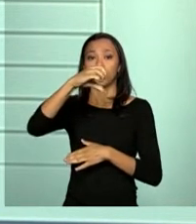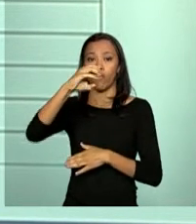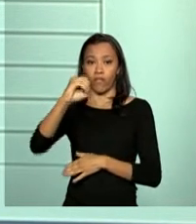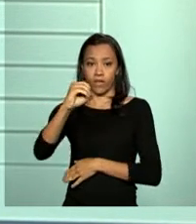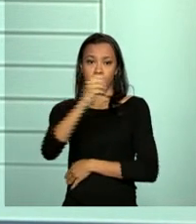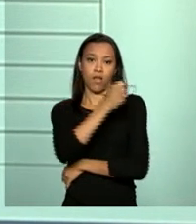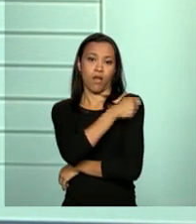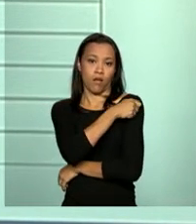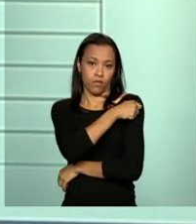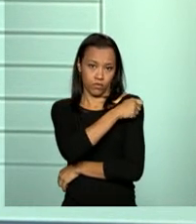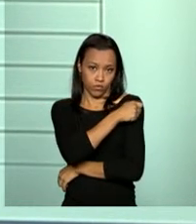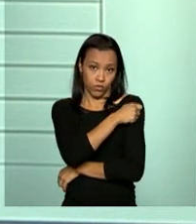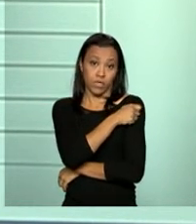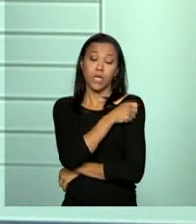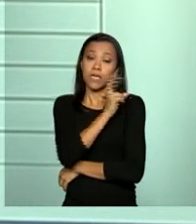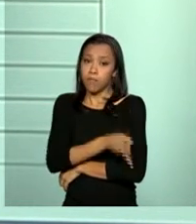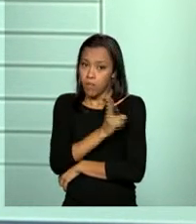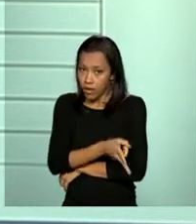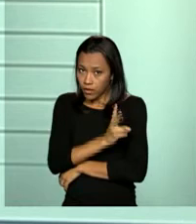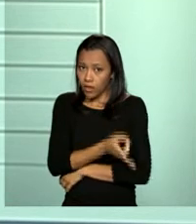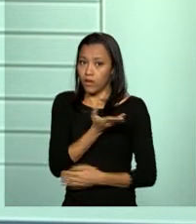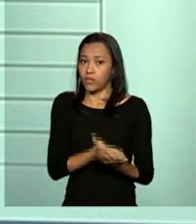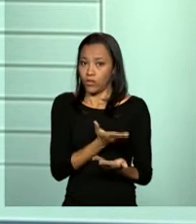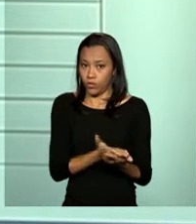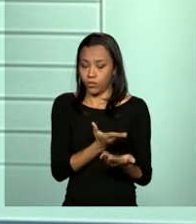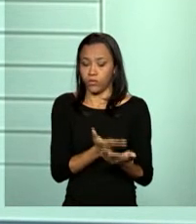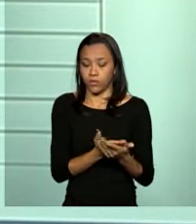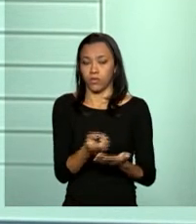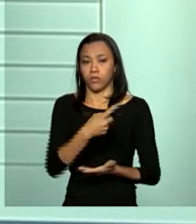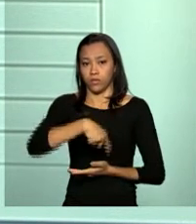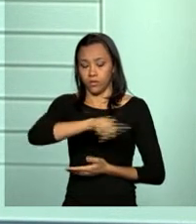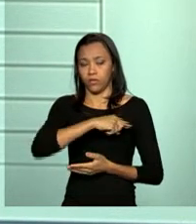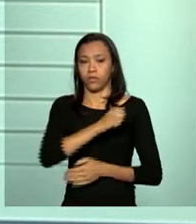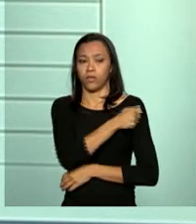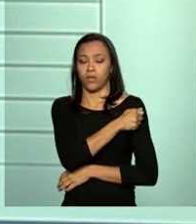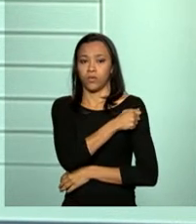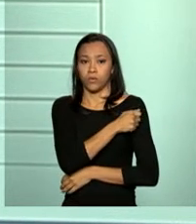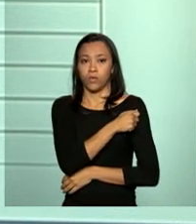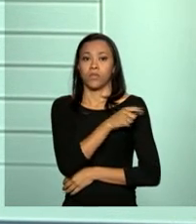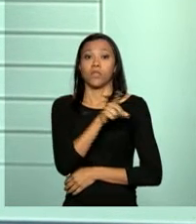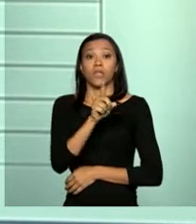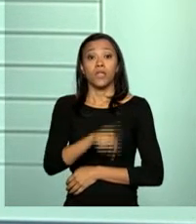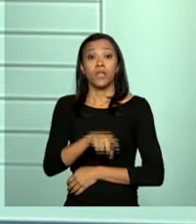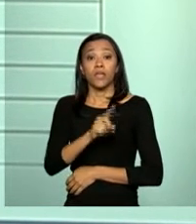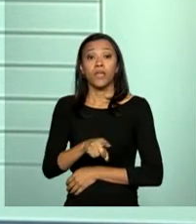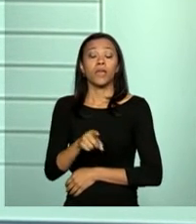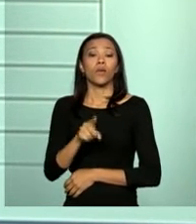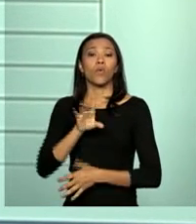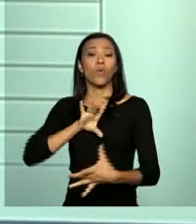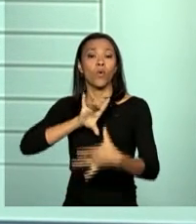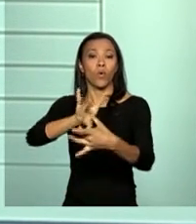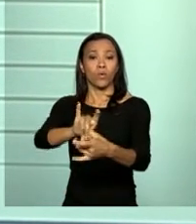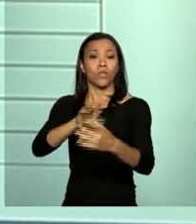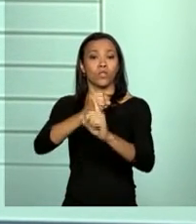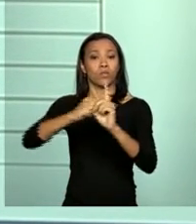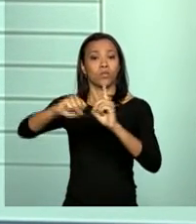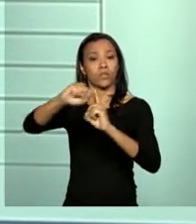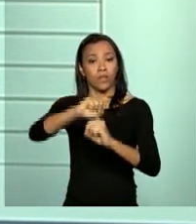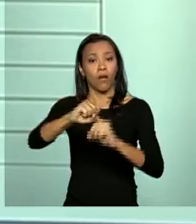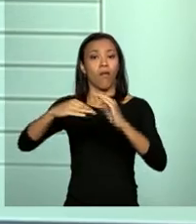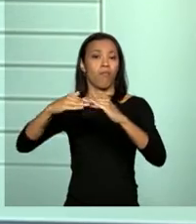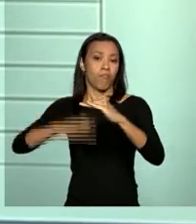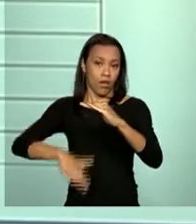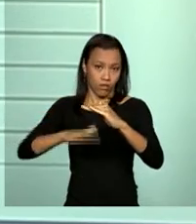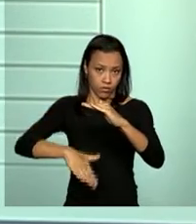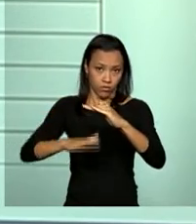que mantêm os seus alunos e que atendem nível socioeconômico baixo e muito baixo. Essas escolas